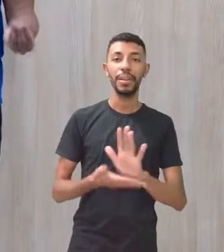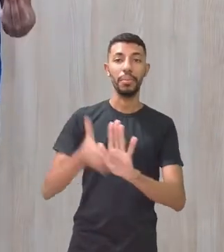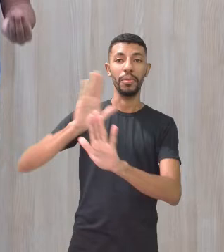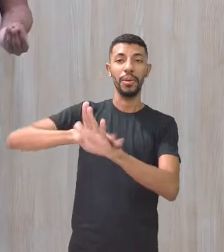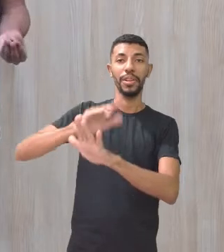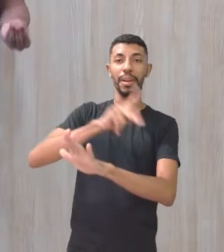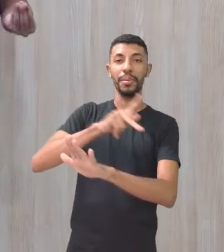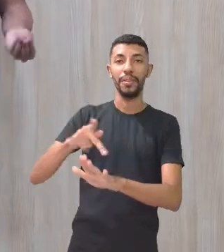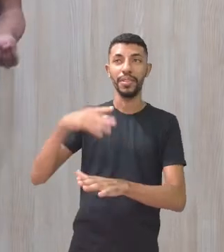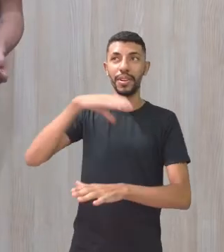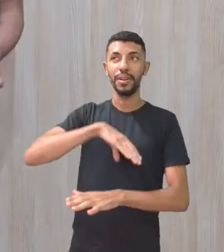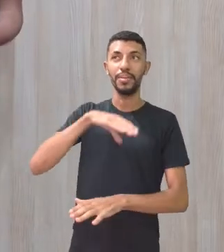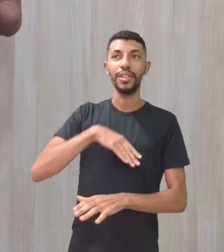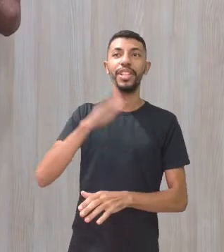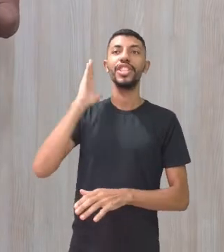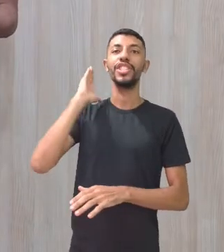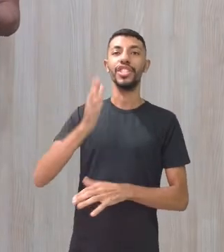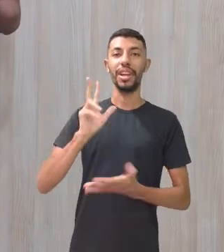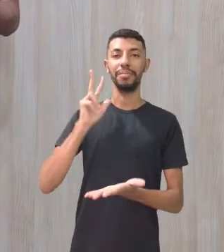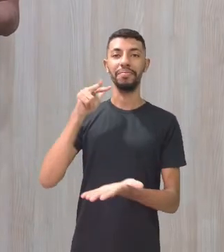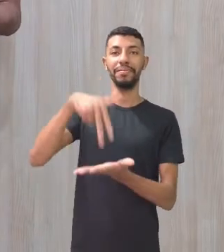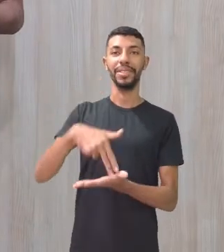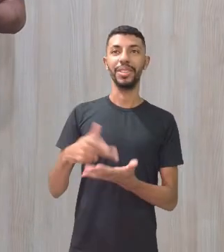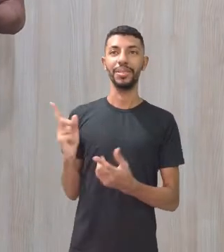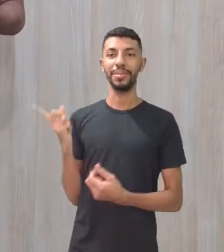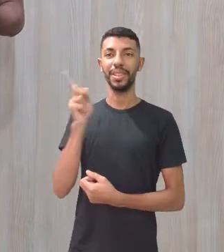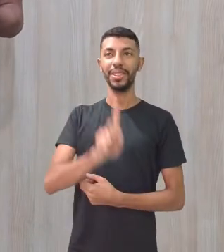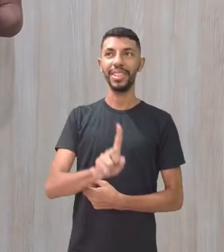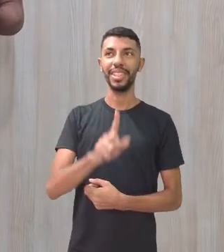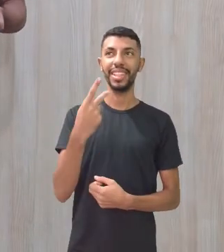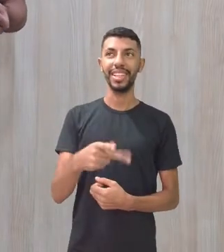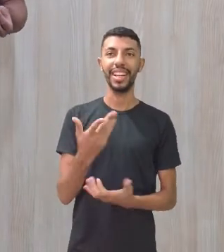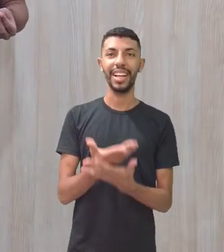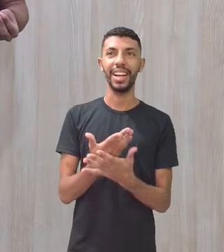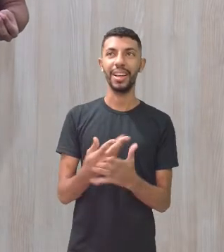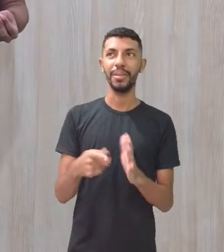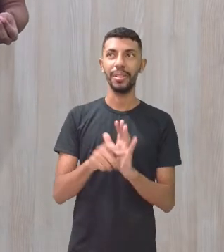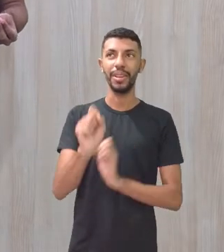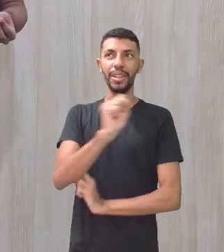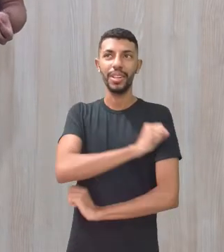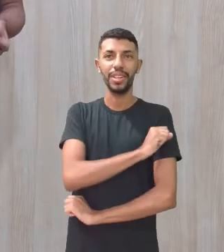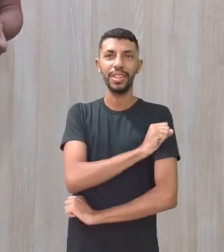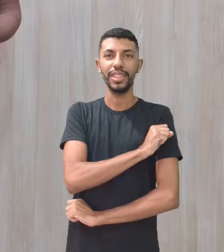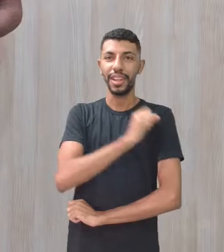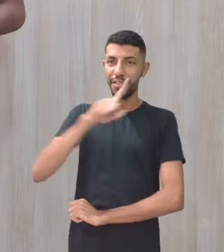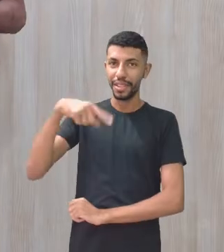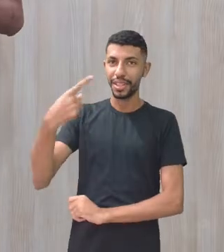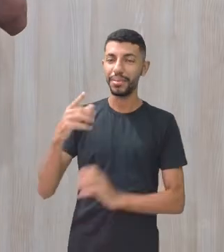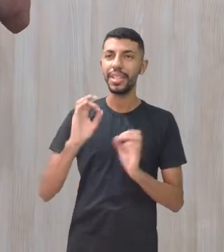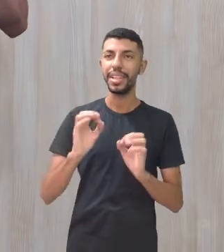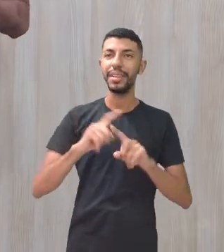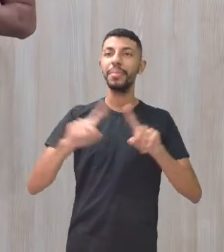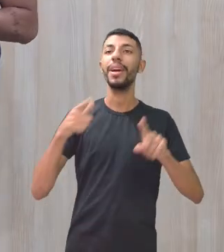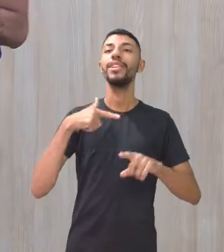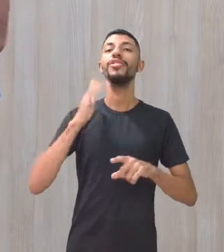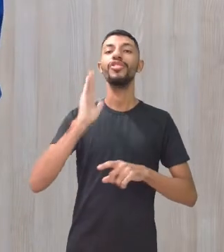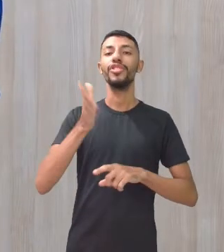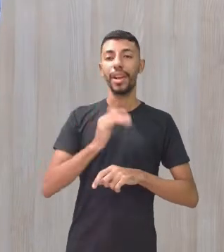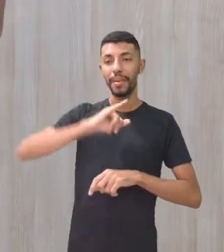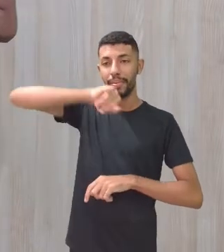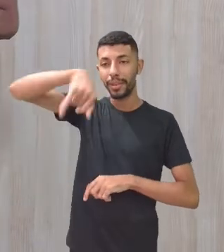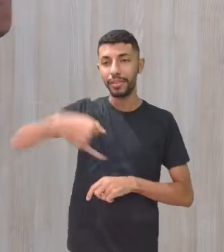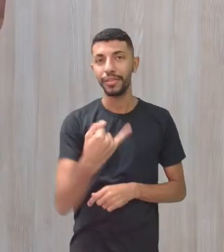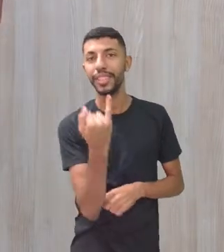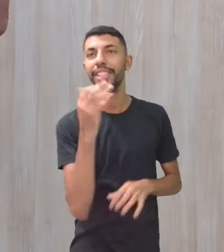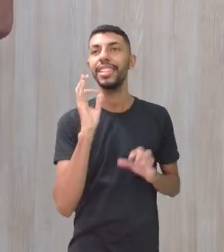português, pleníssima, Carlinha, pronta para entrar aqui na aula do 8º ano, né? Daqui a pouco. Mas já estou pegando o gancho aí, vi